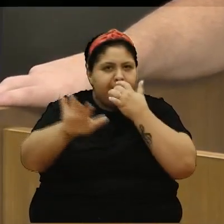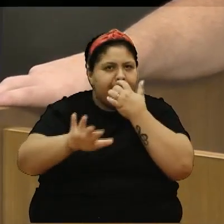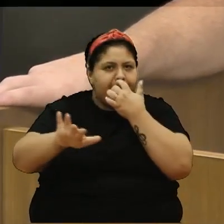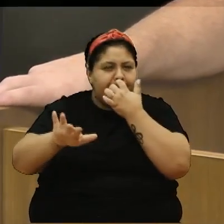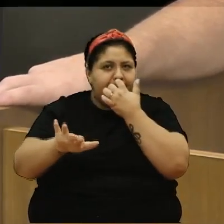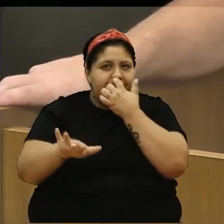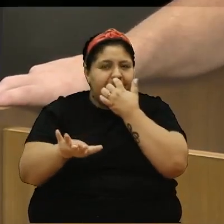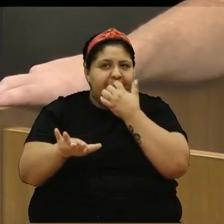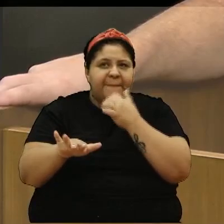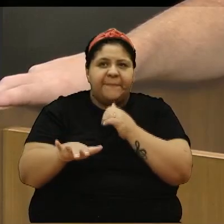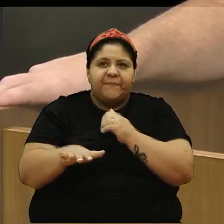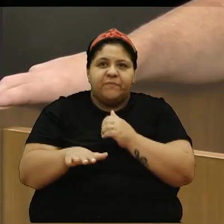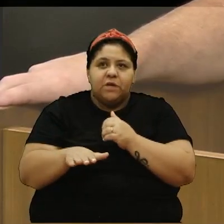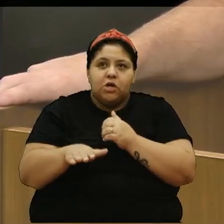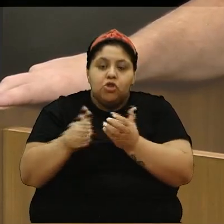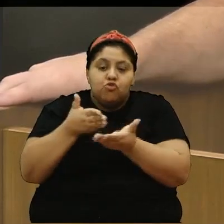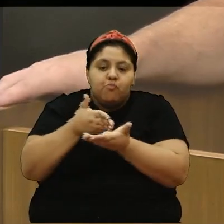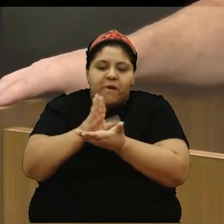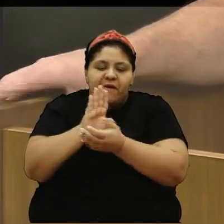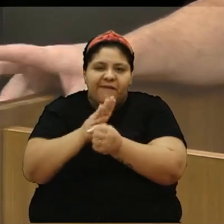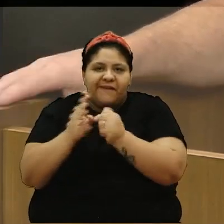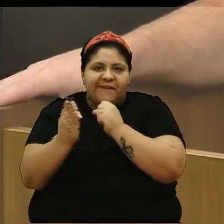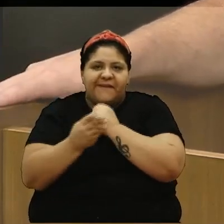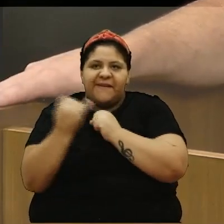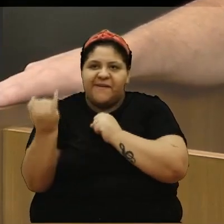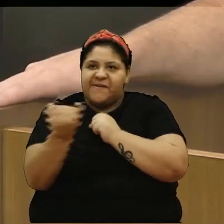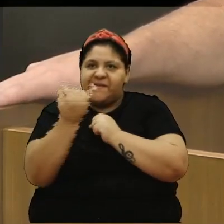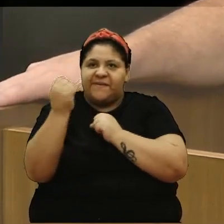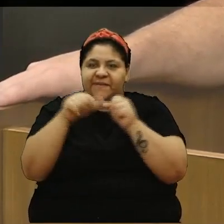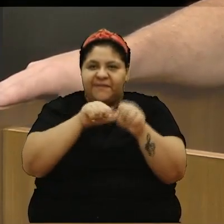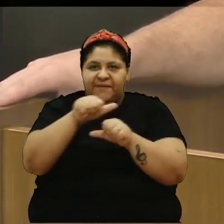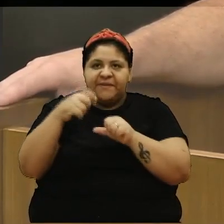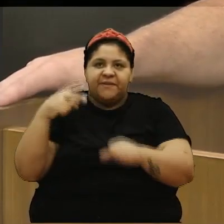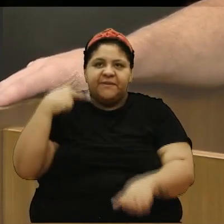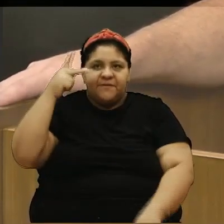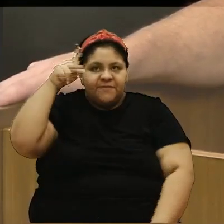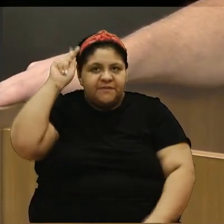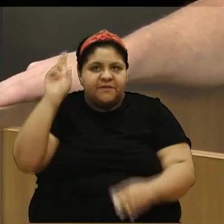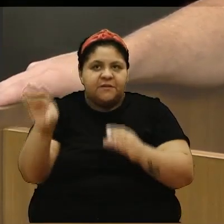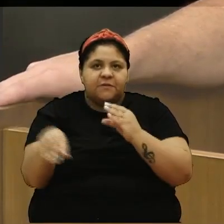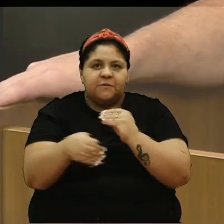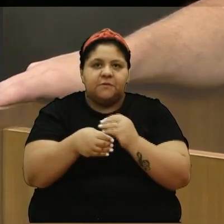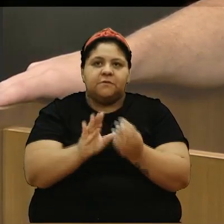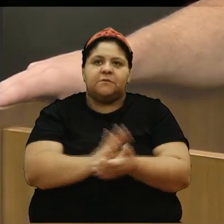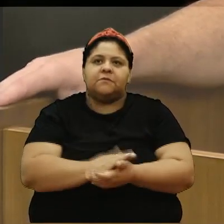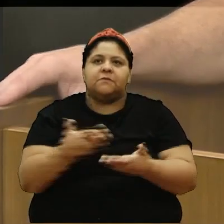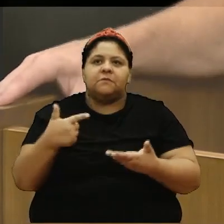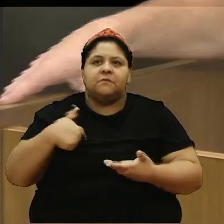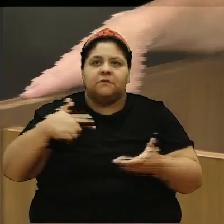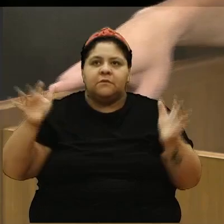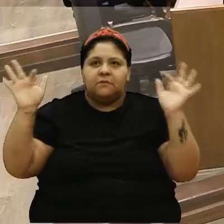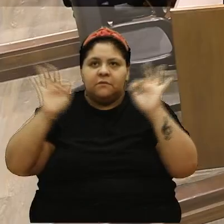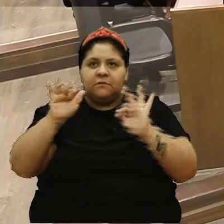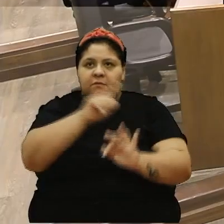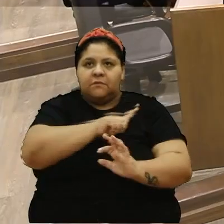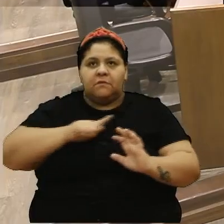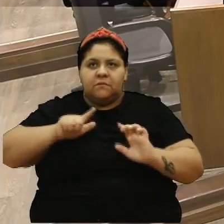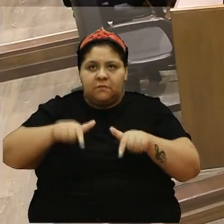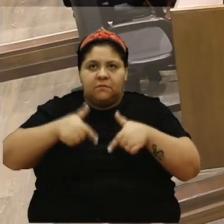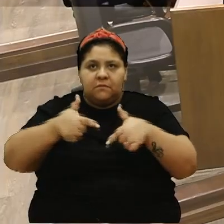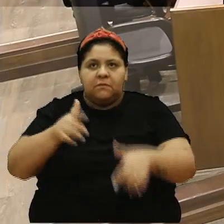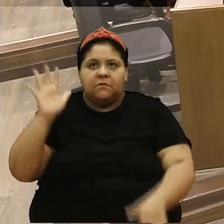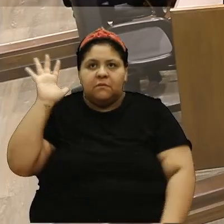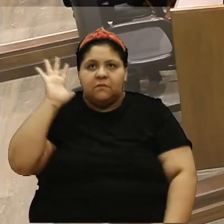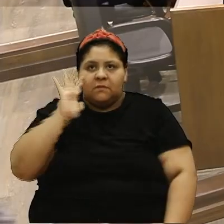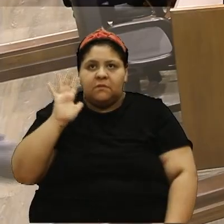nobre no meio do bairro, então é importante essa revitalização. Vereador Iago, sua parte. Fico feliz que o governo está empenhado em resolver, é uma demanda